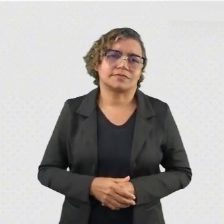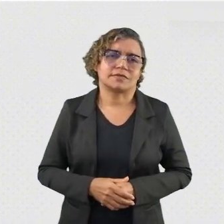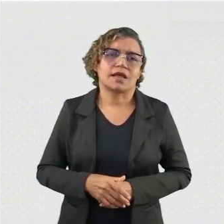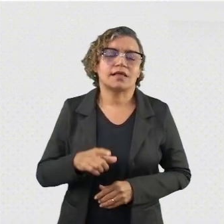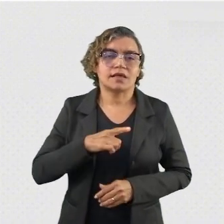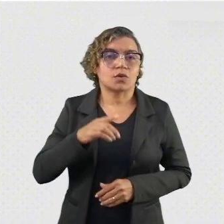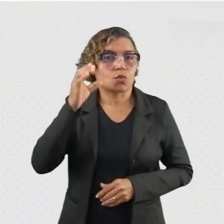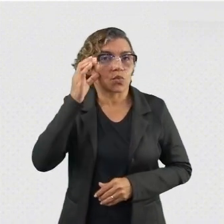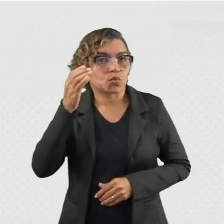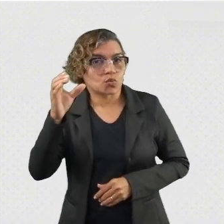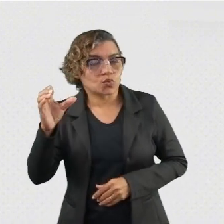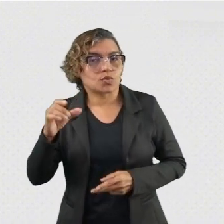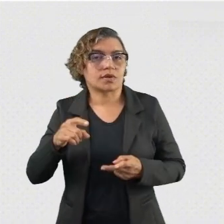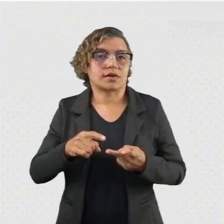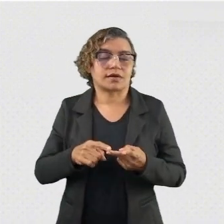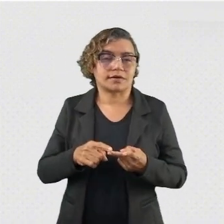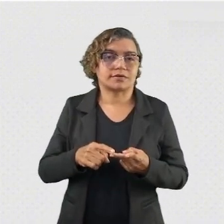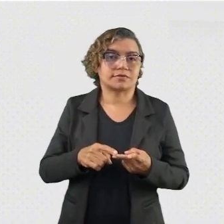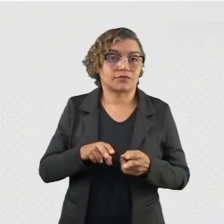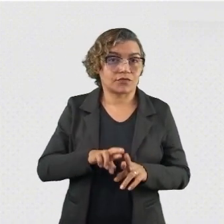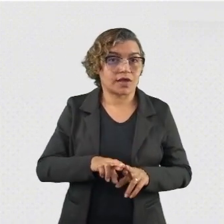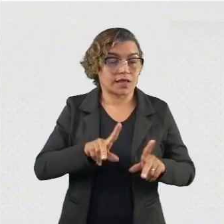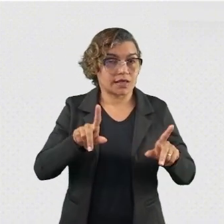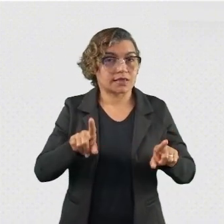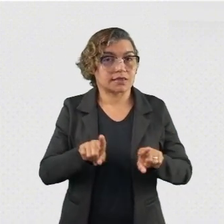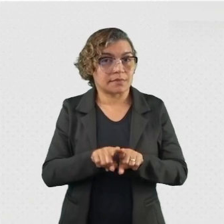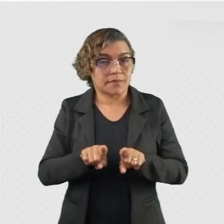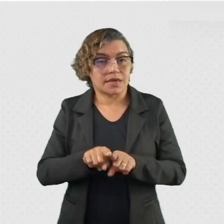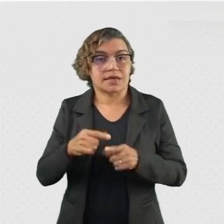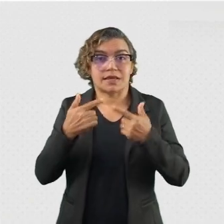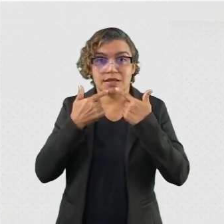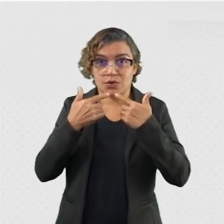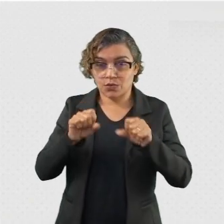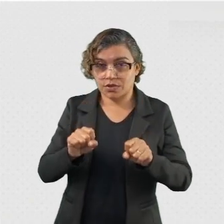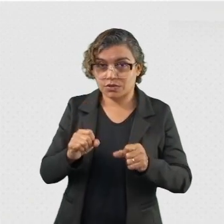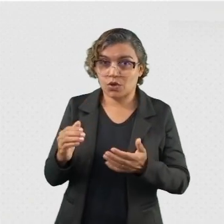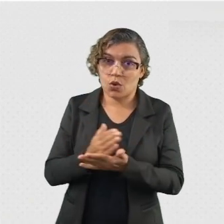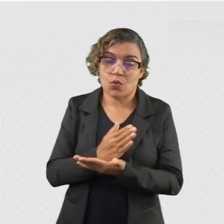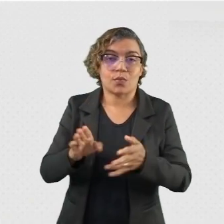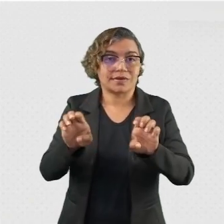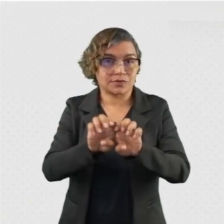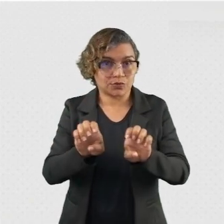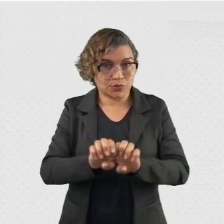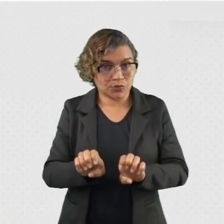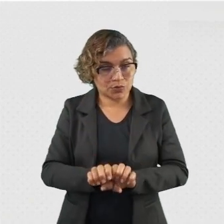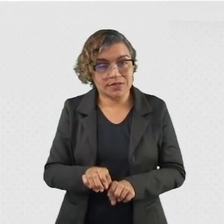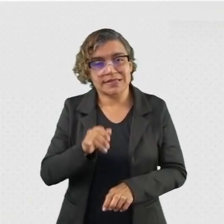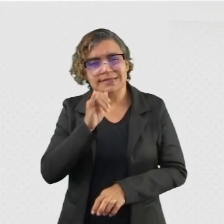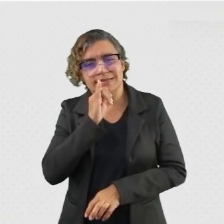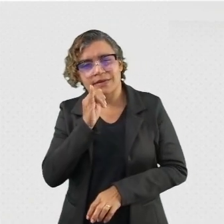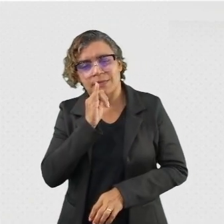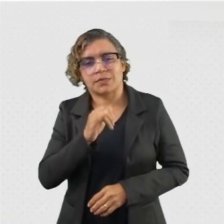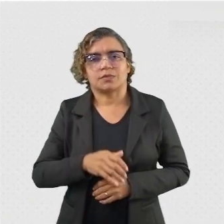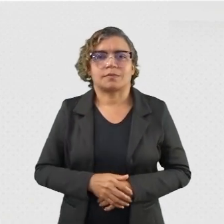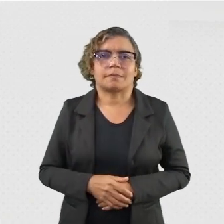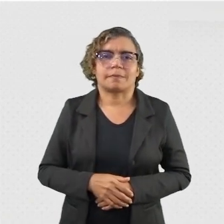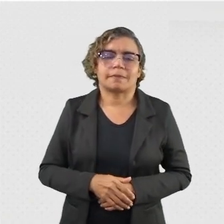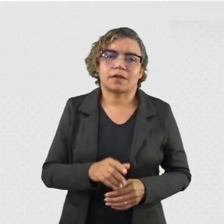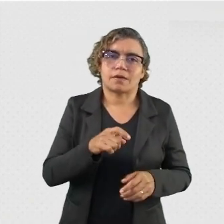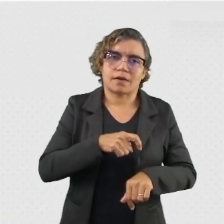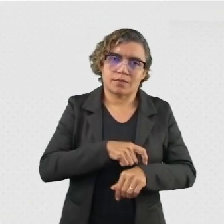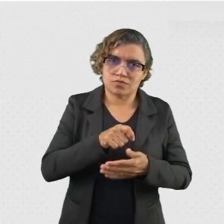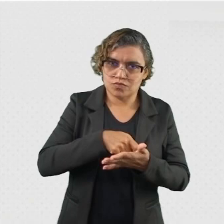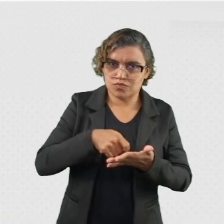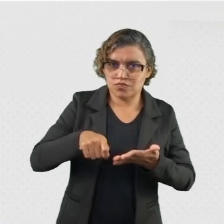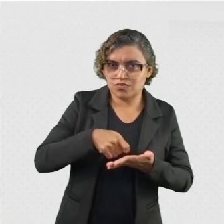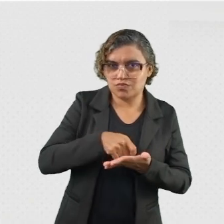culturais e diferenças linguísticas, como eu falei para vocês, algumas estruturas. Então, por exemplo, ortografia